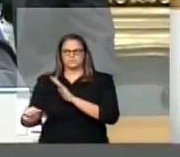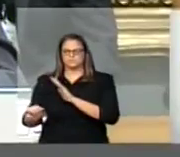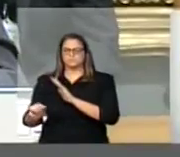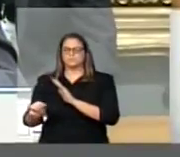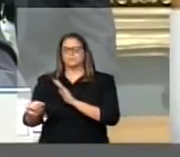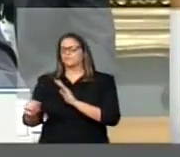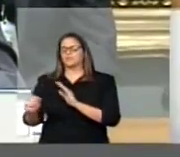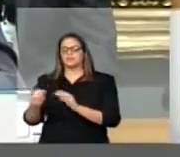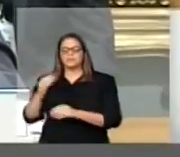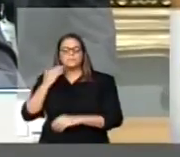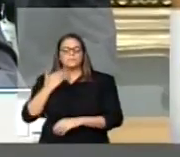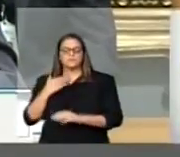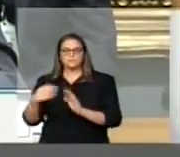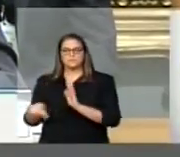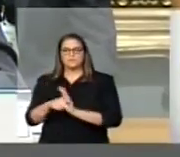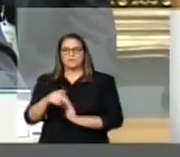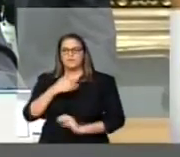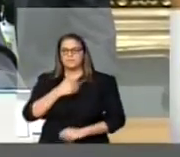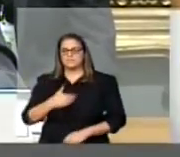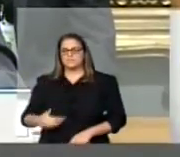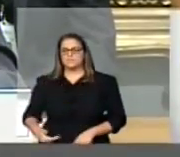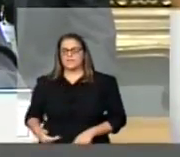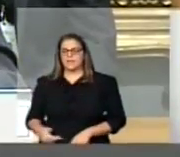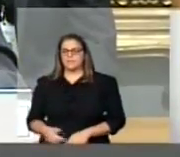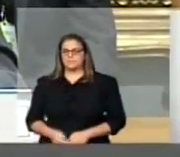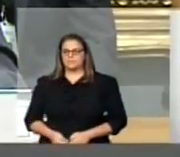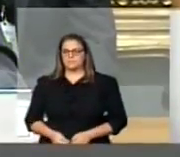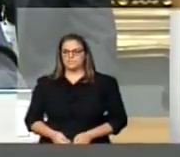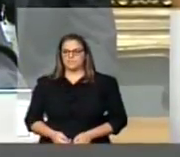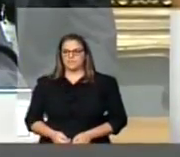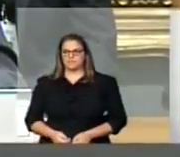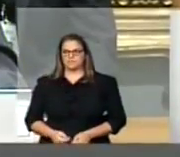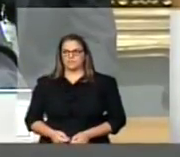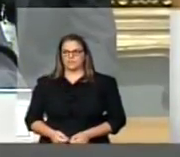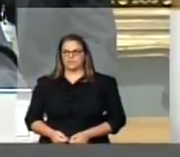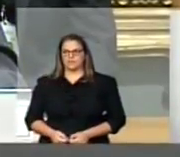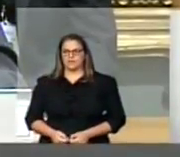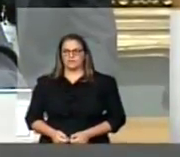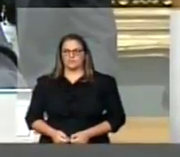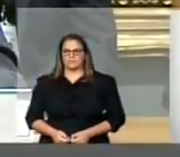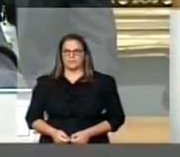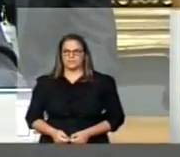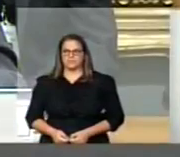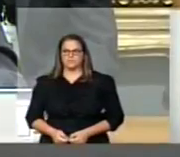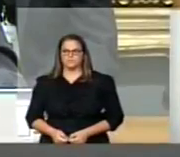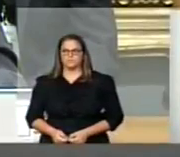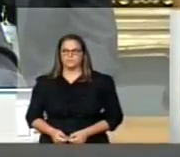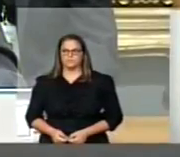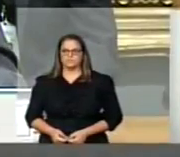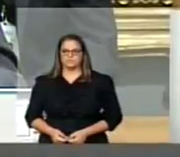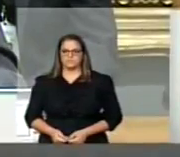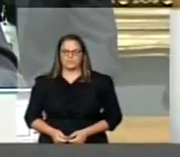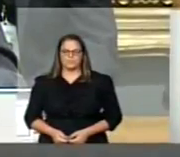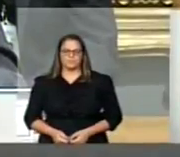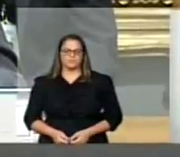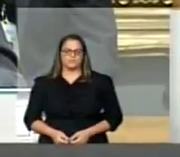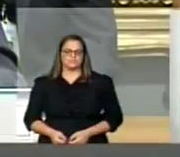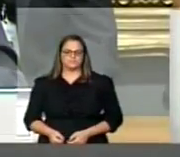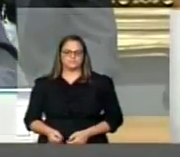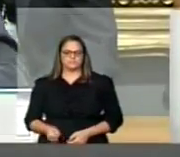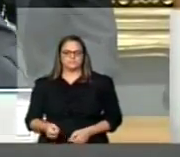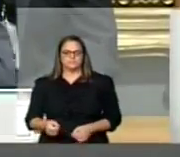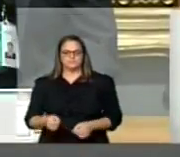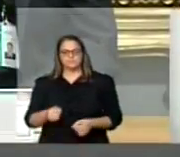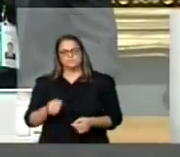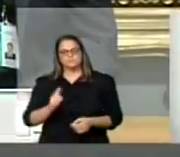da federação que a controla, foi exatamente proibir práticas como as que